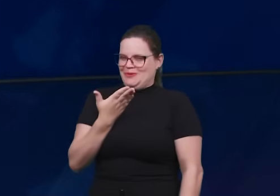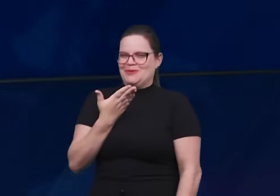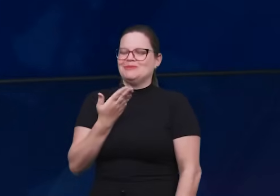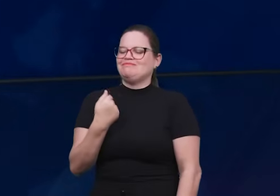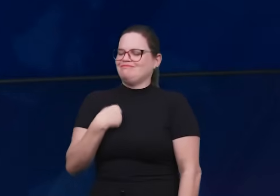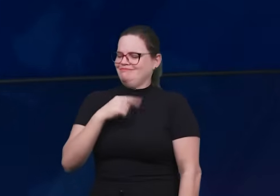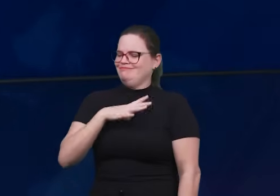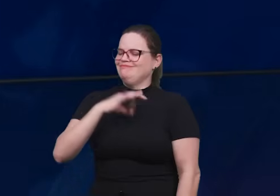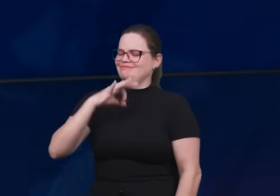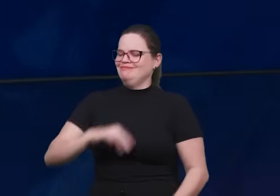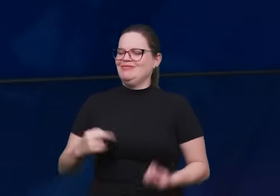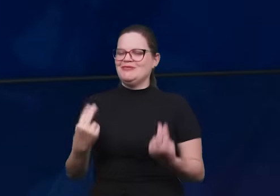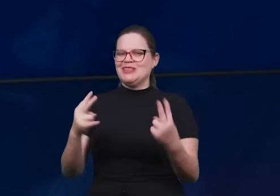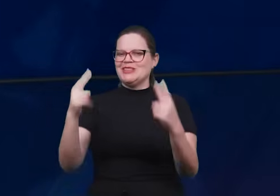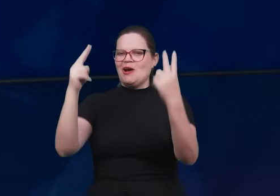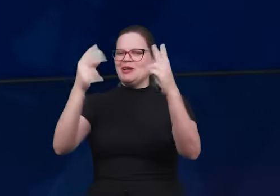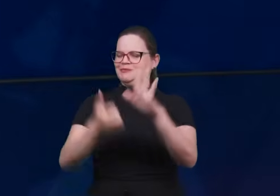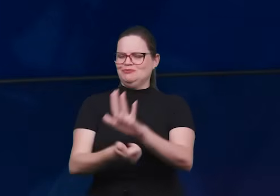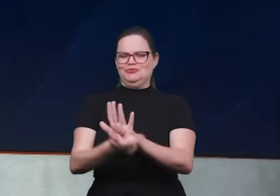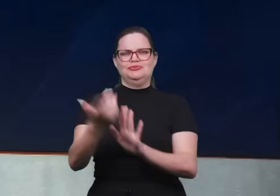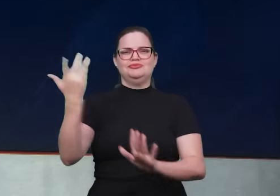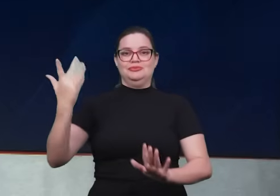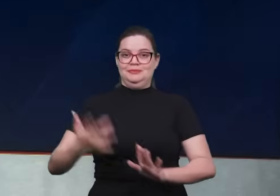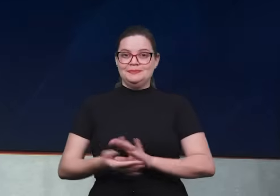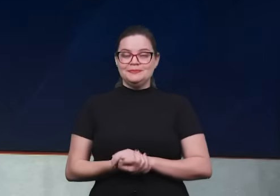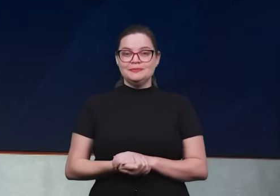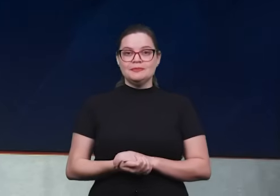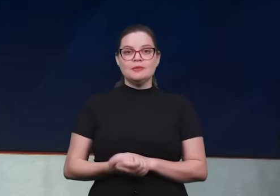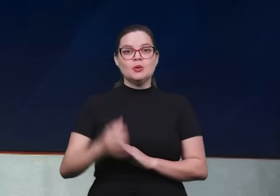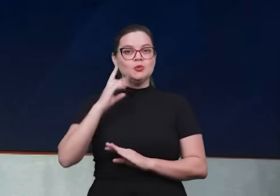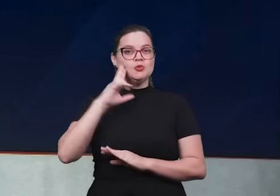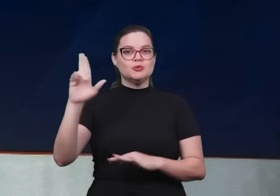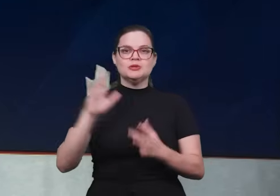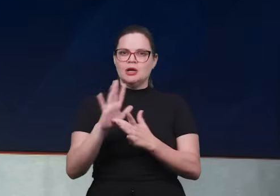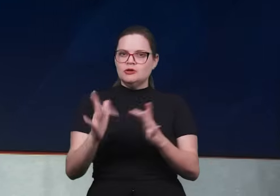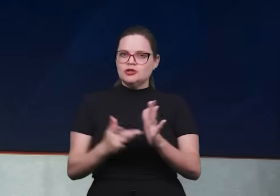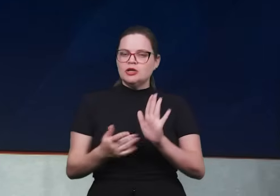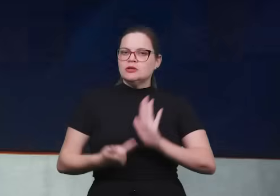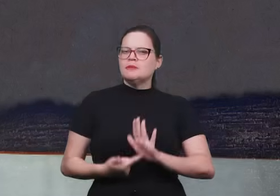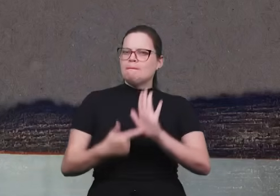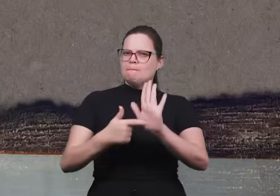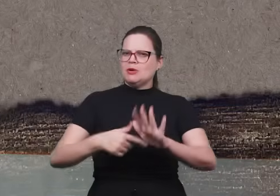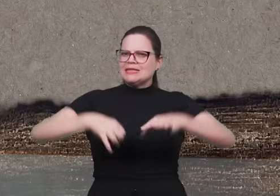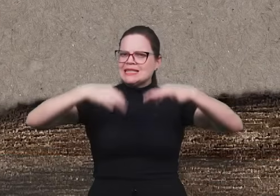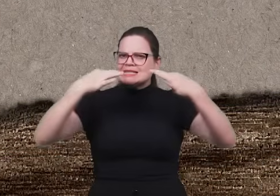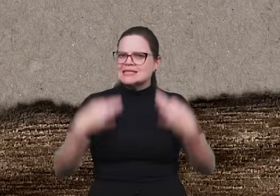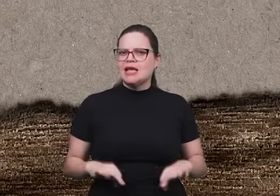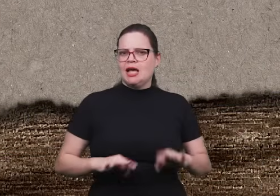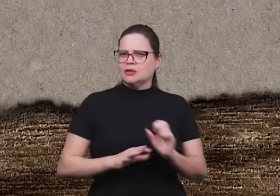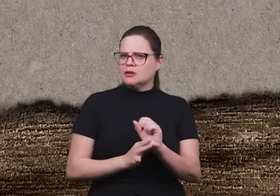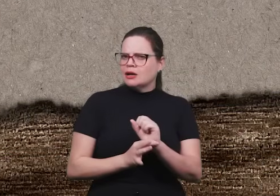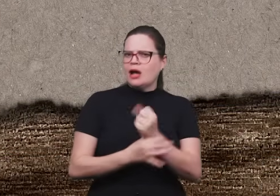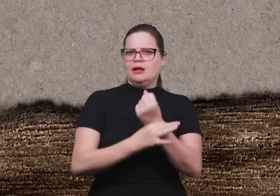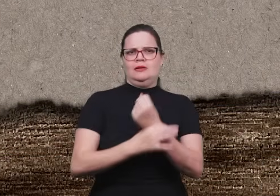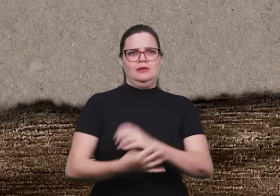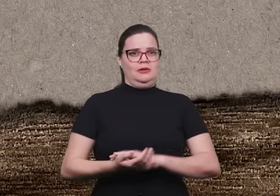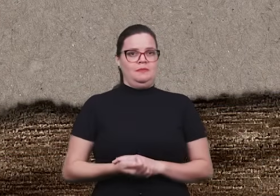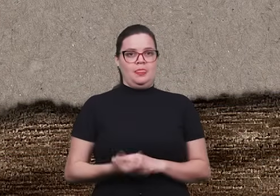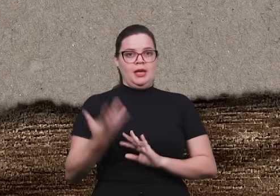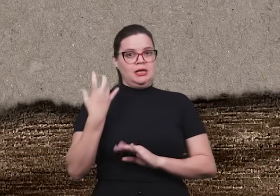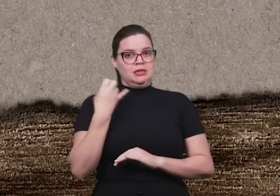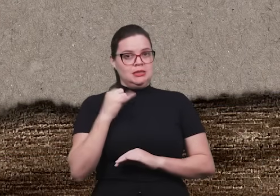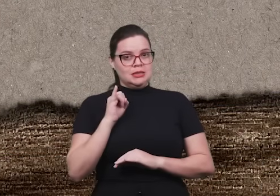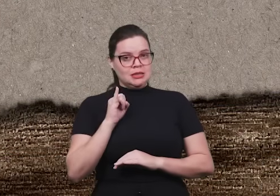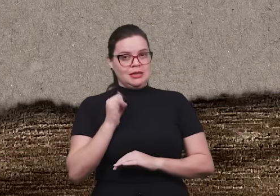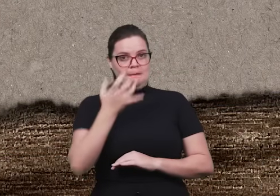certo, muitas vitórias. O Senhor Jesus lhe assegura uma coisa: se alguém quer